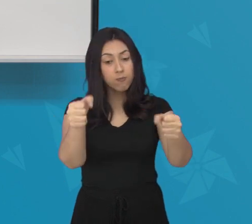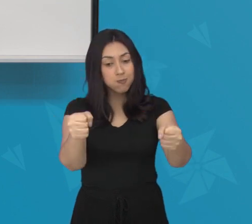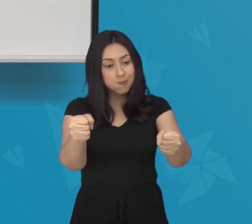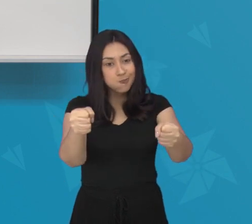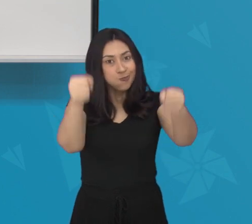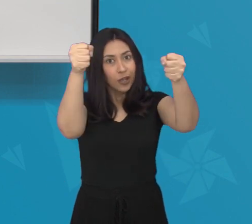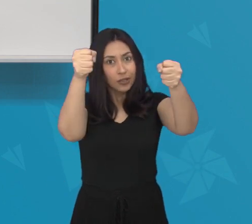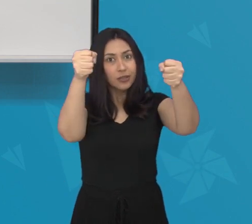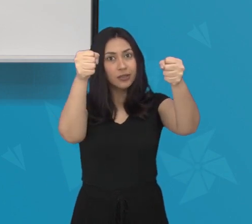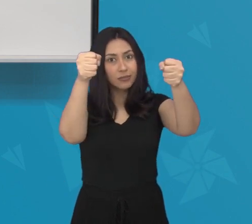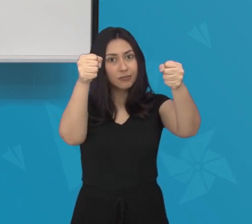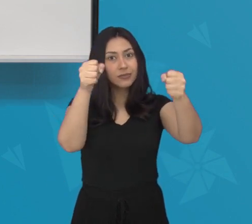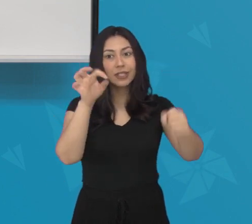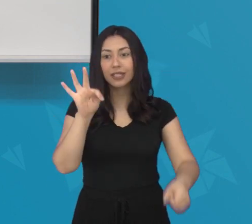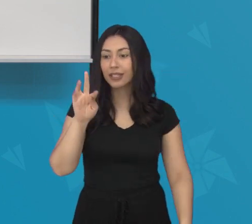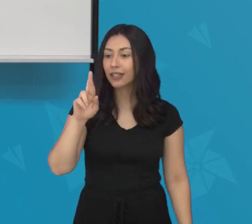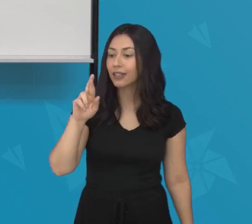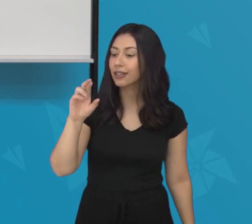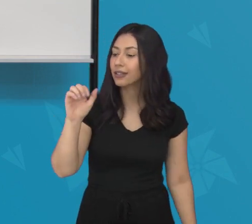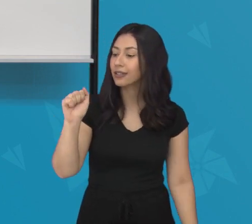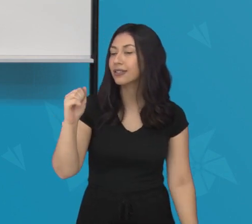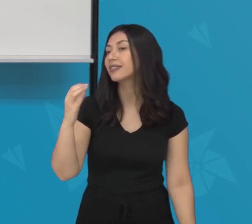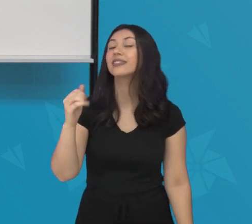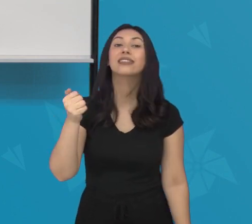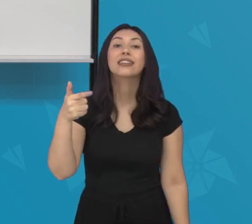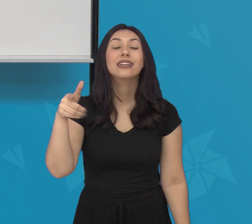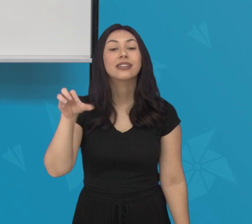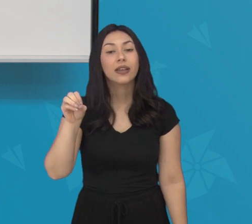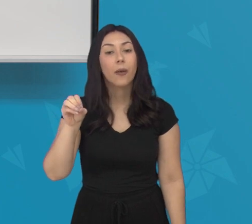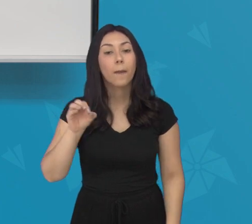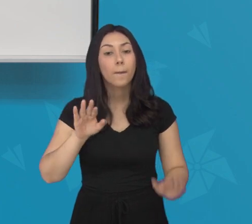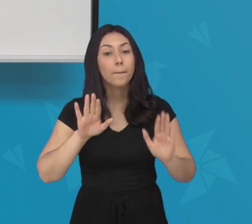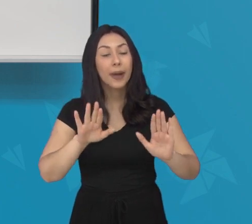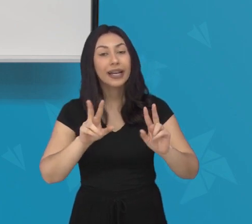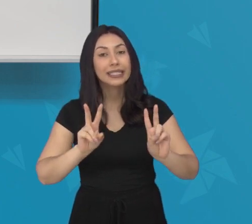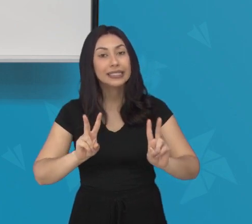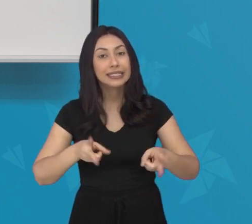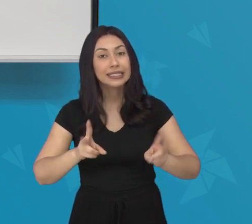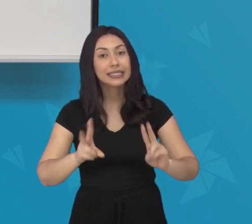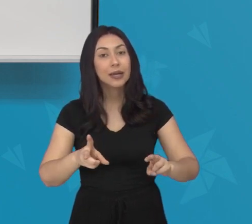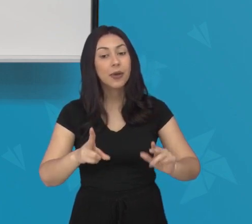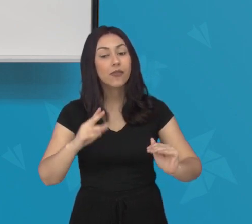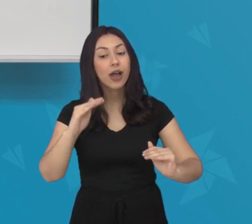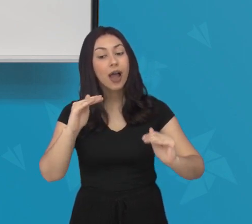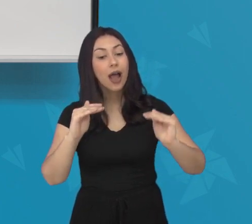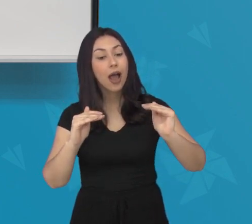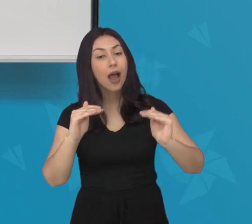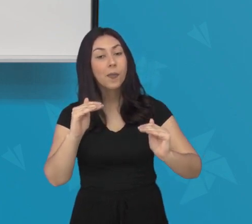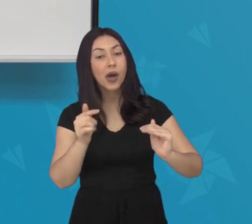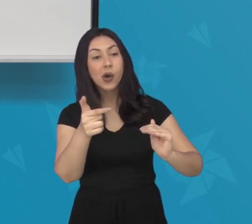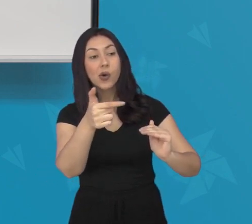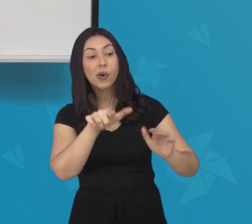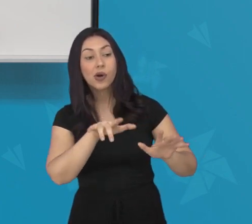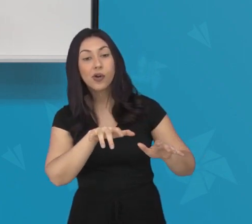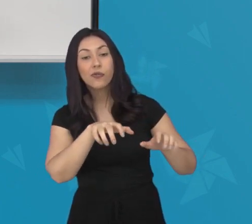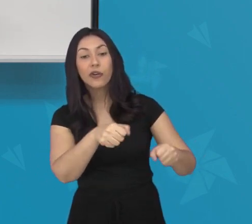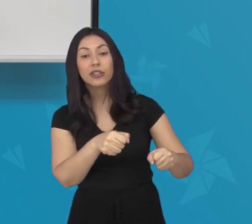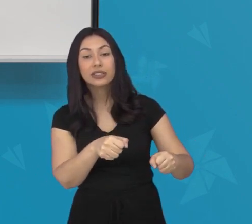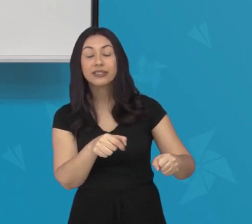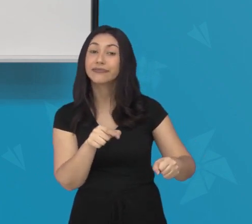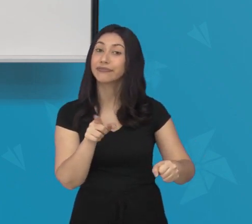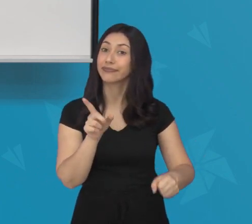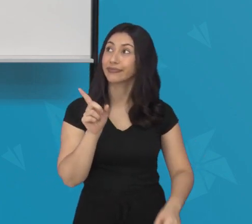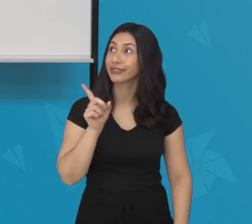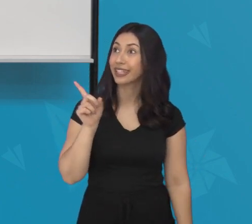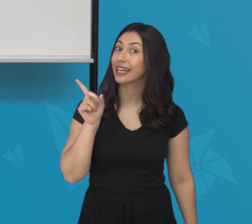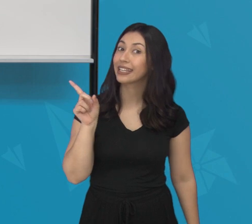de tração. Beleza, sem novidade. Mas ela sempre vai balancear outras forças que atuam aqui. Nesse exemplo,